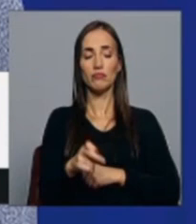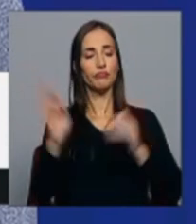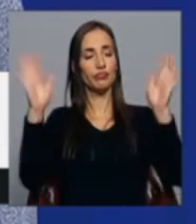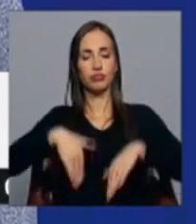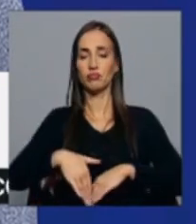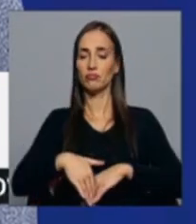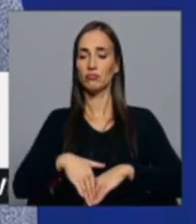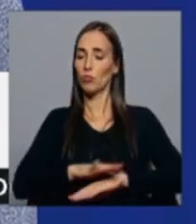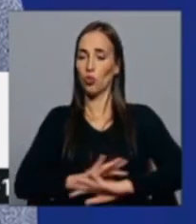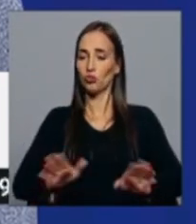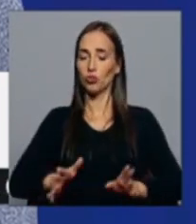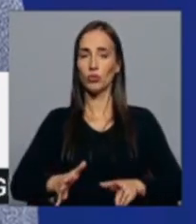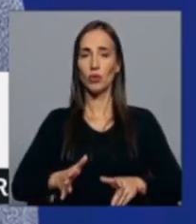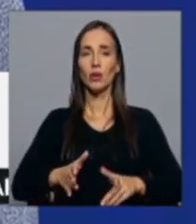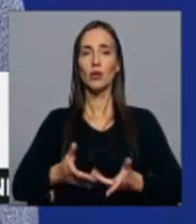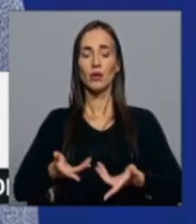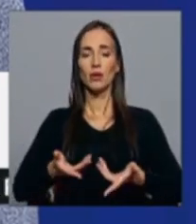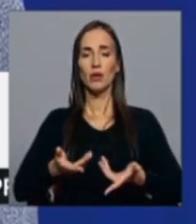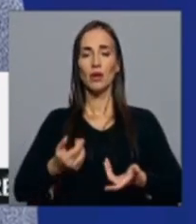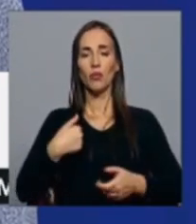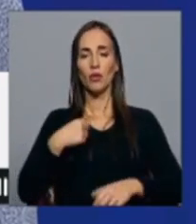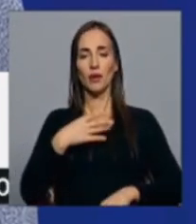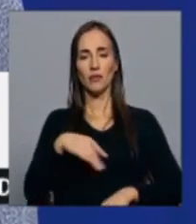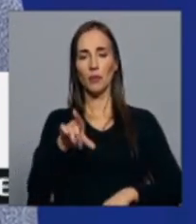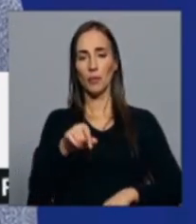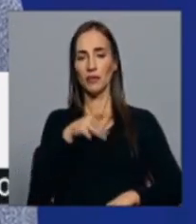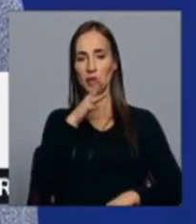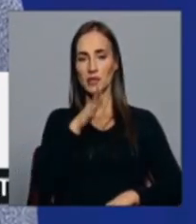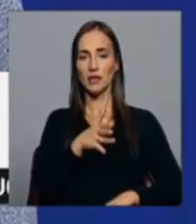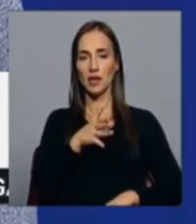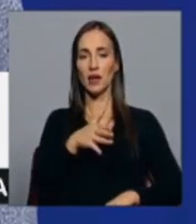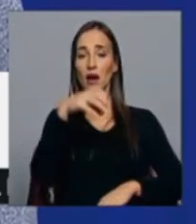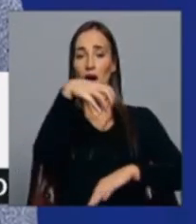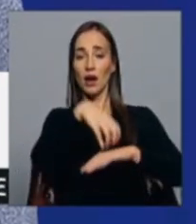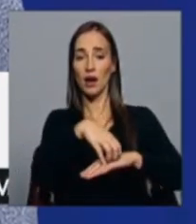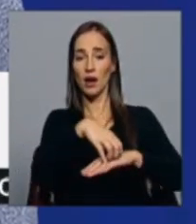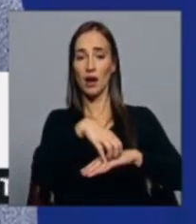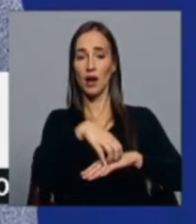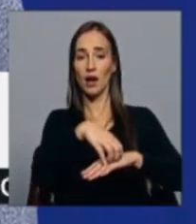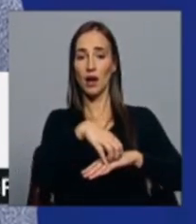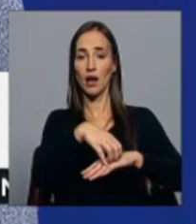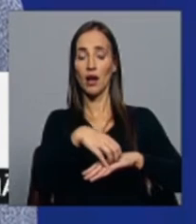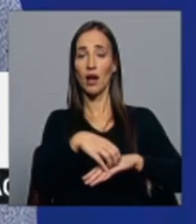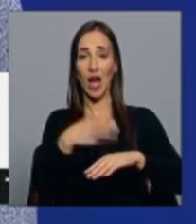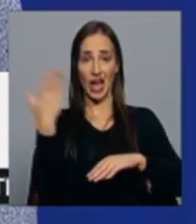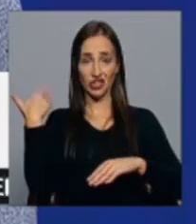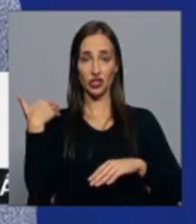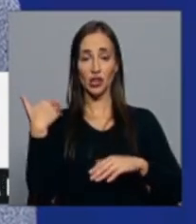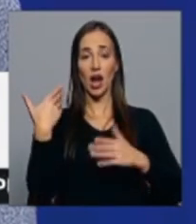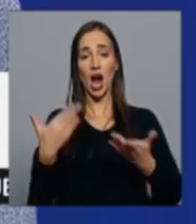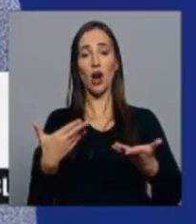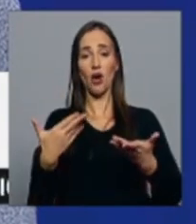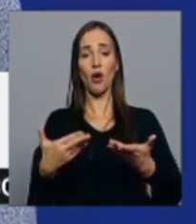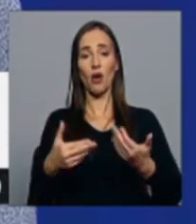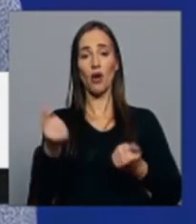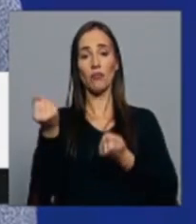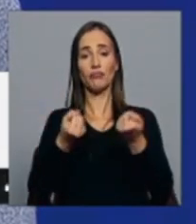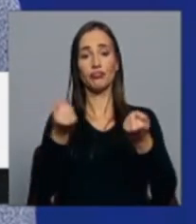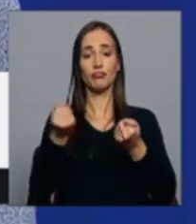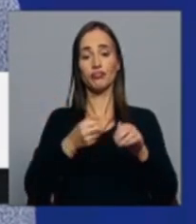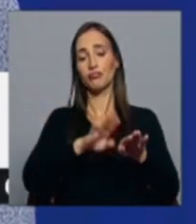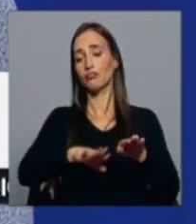também gostava de salientar e onde é o edifício Nadir Afonso neste momento é por esse movimento um parque de estacionamento do supermercado